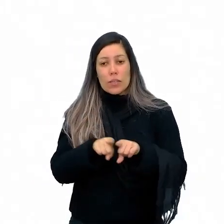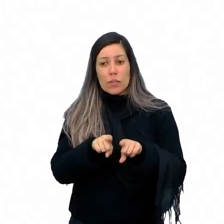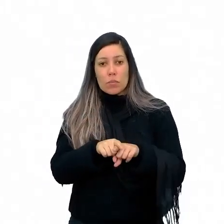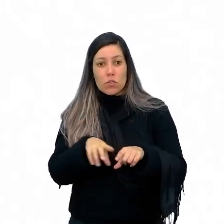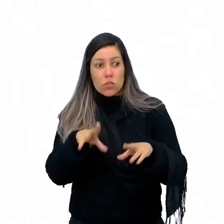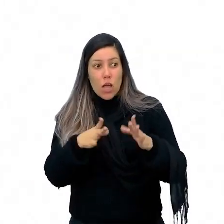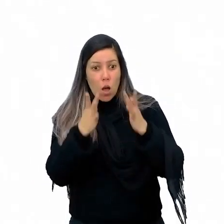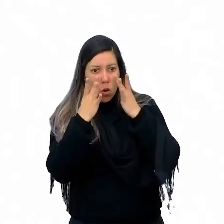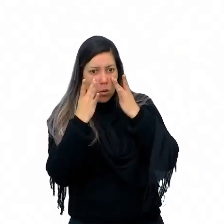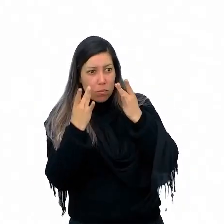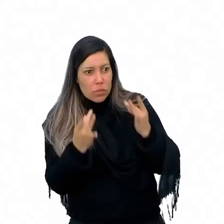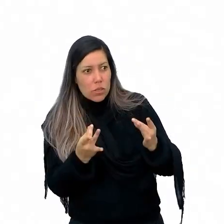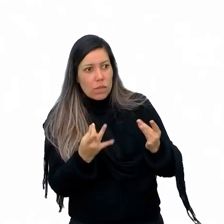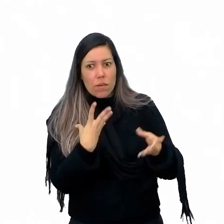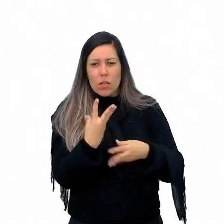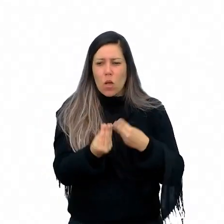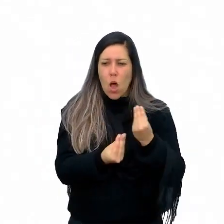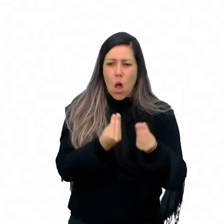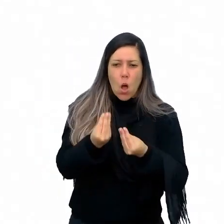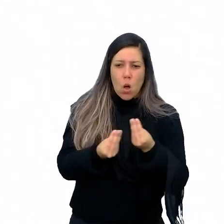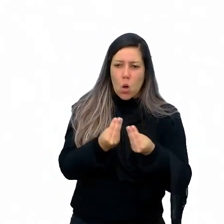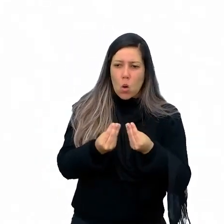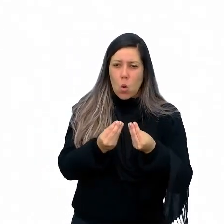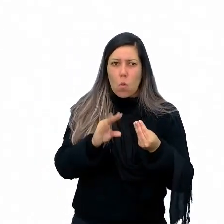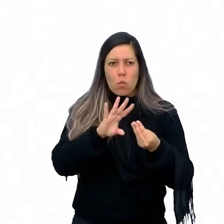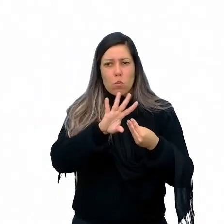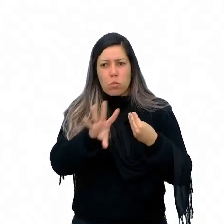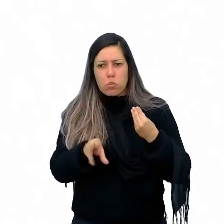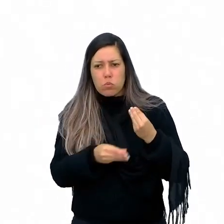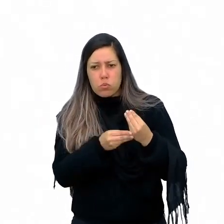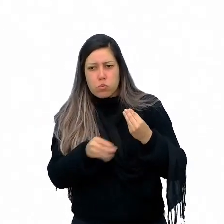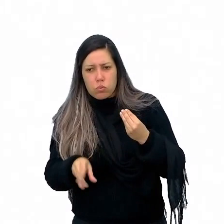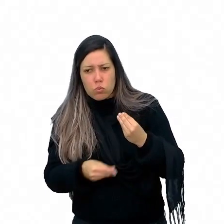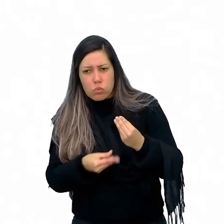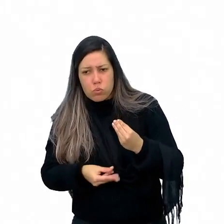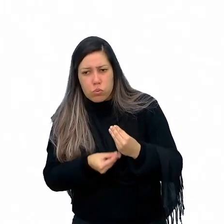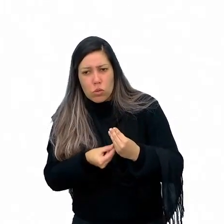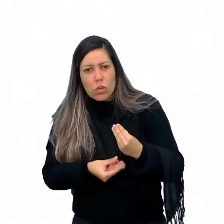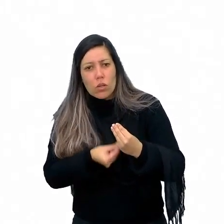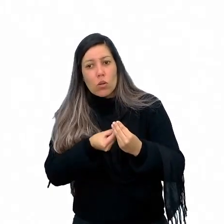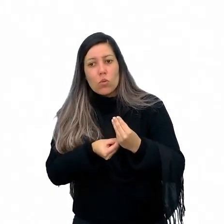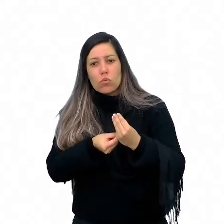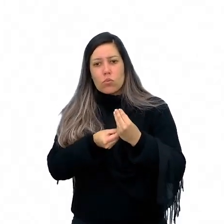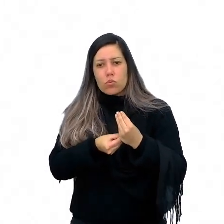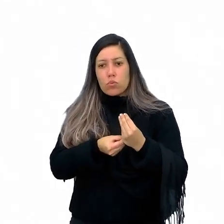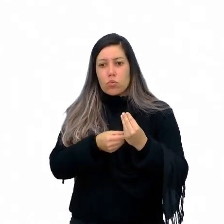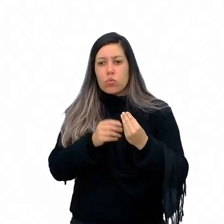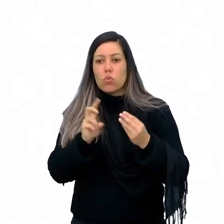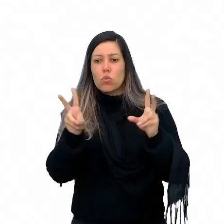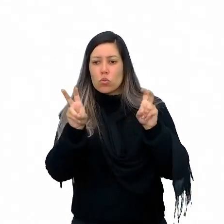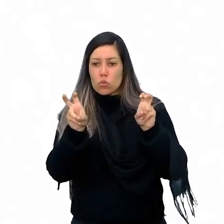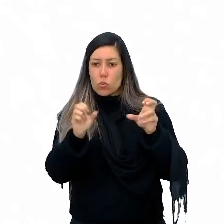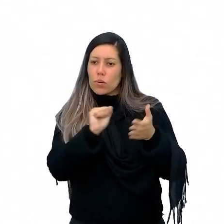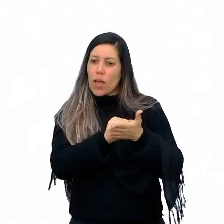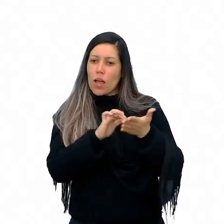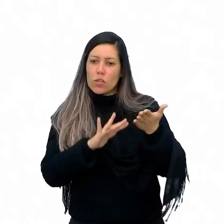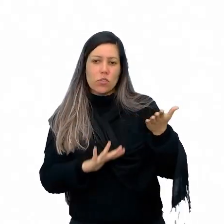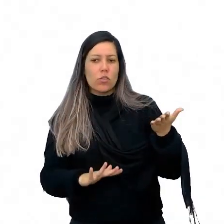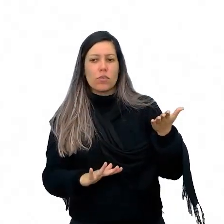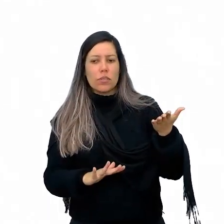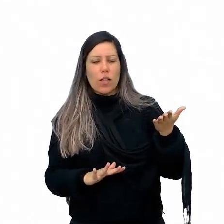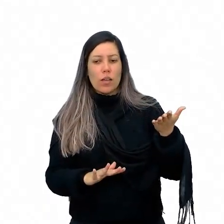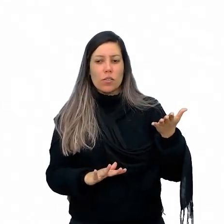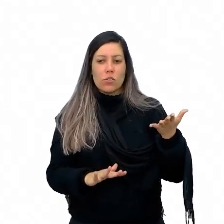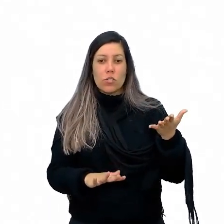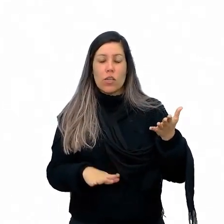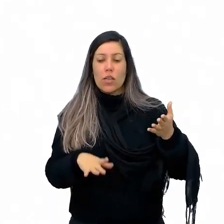suas contribuições no desenvolvimento da sequência de atividades. É aquilo que nós temos como premissa do mão